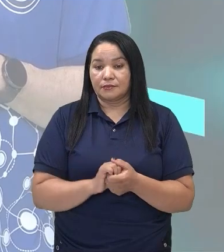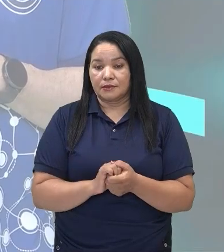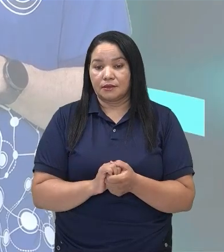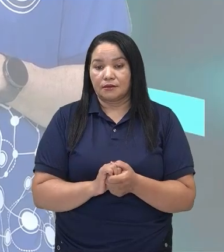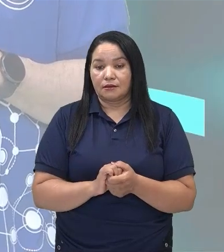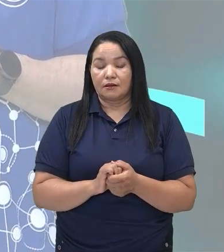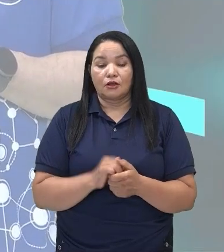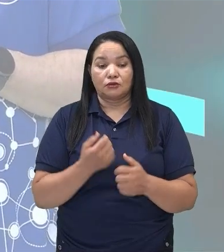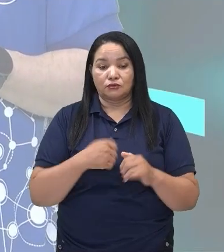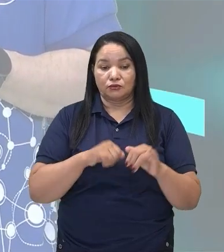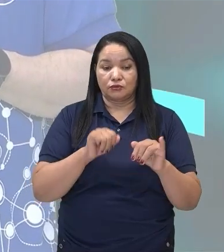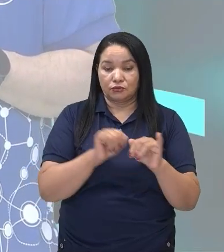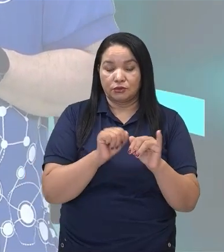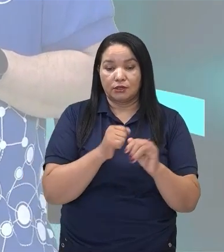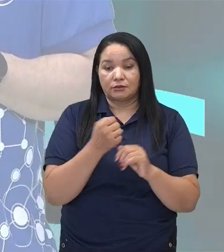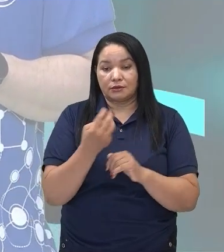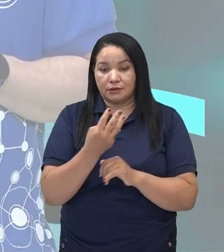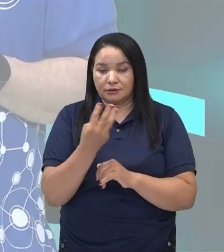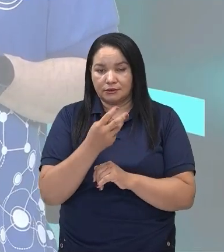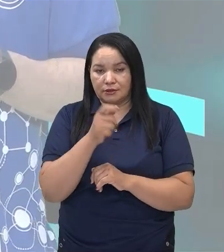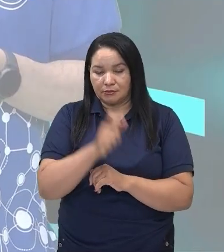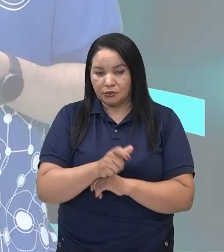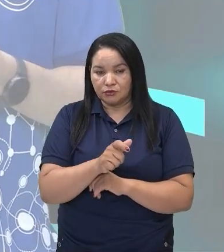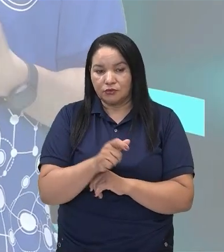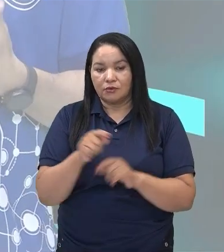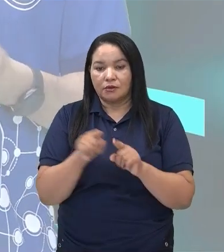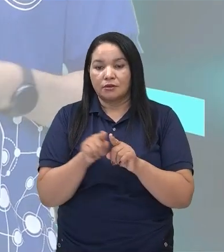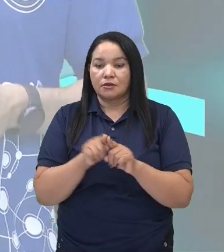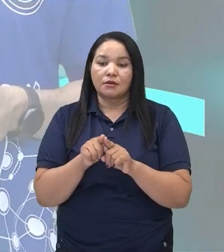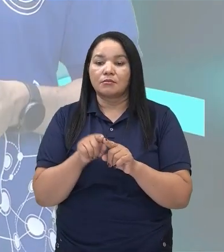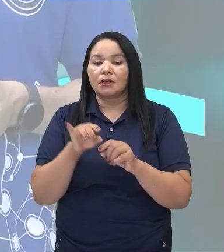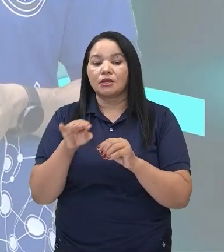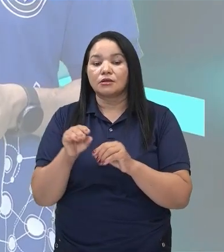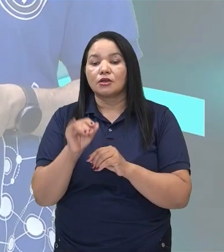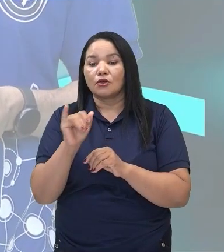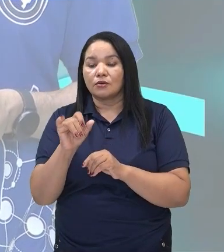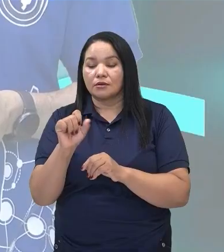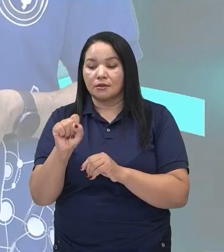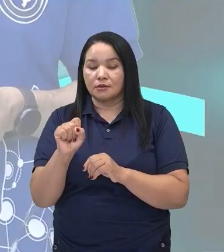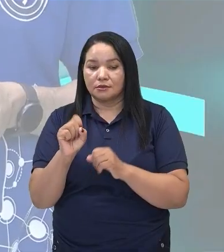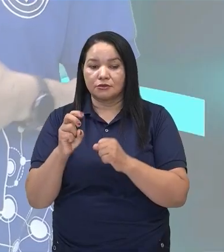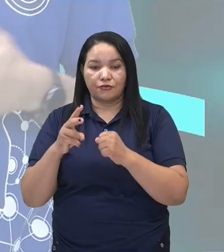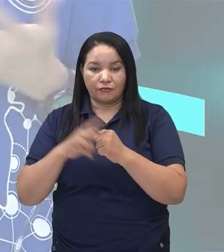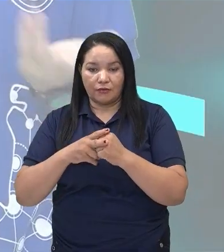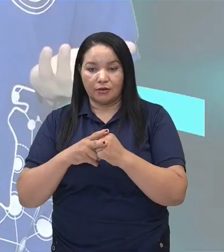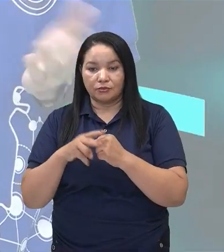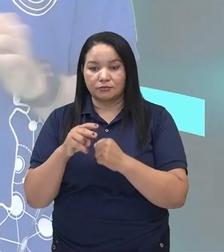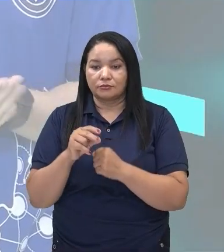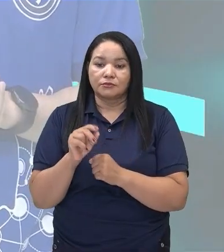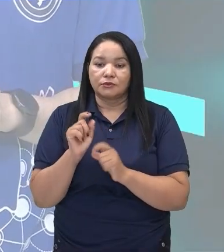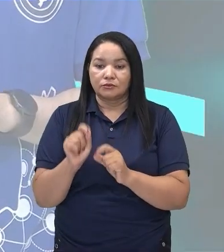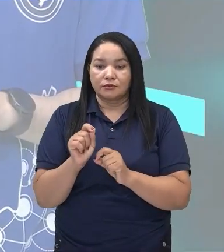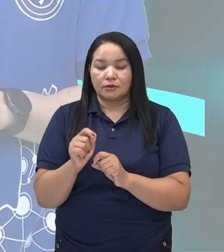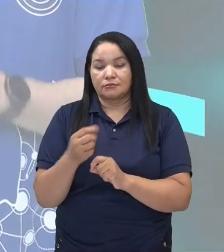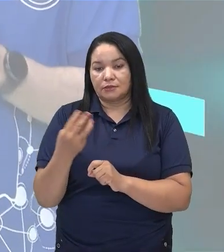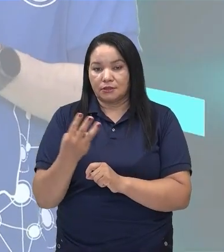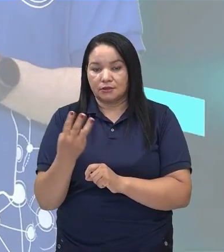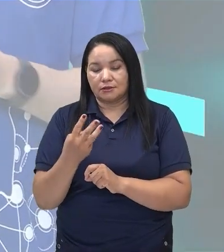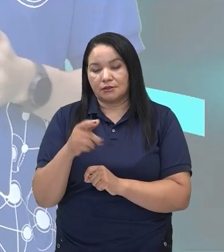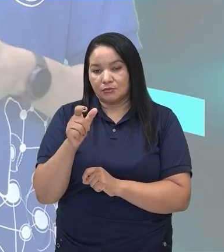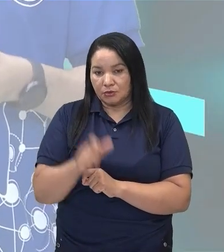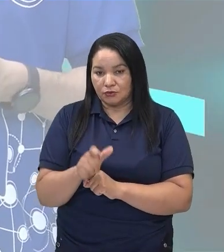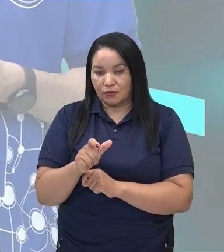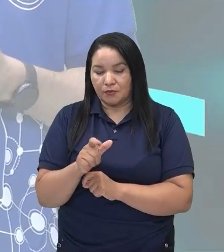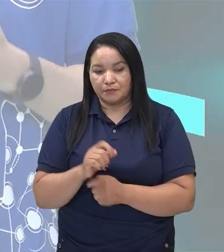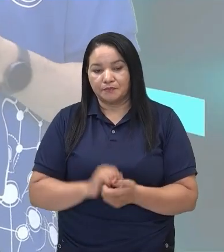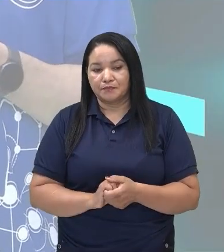os is, que vai significar é, né? Ele é um guia turístico do espaço, um guia turístico espacial.